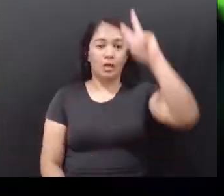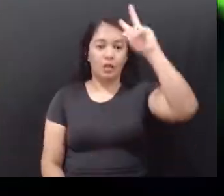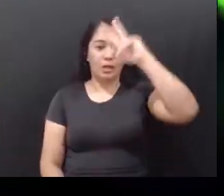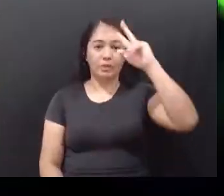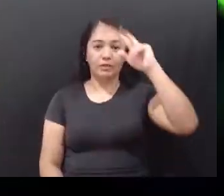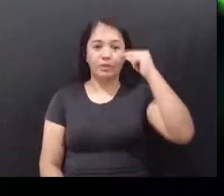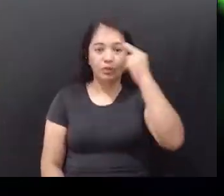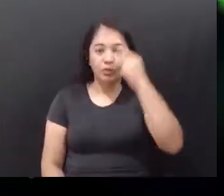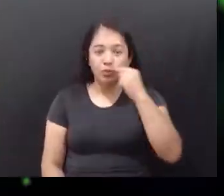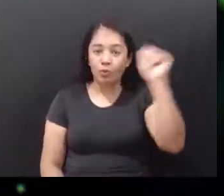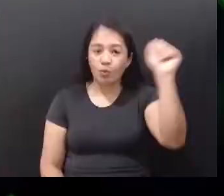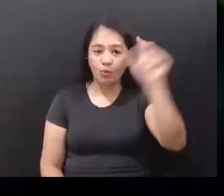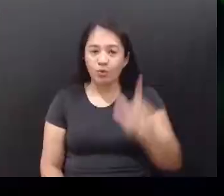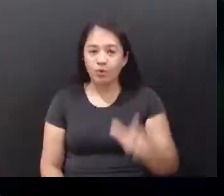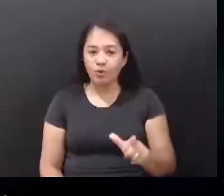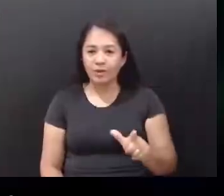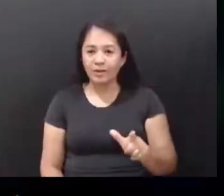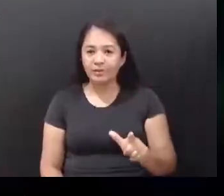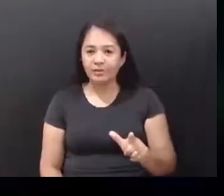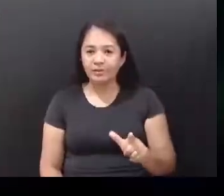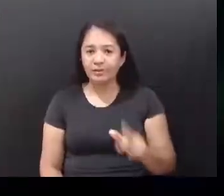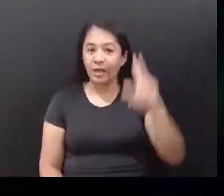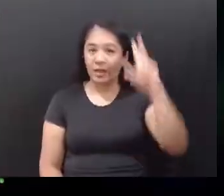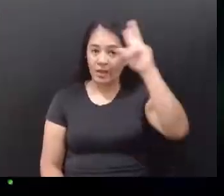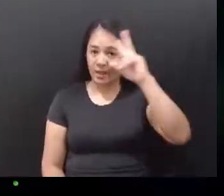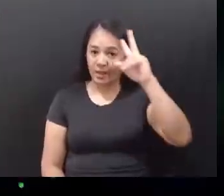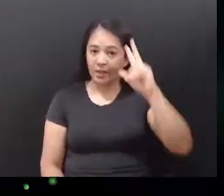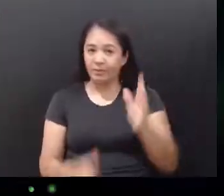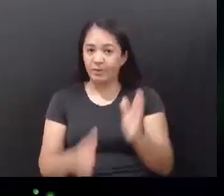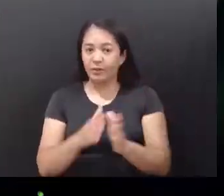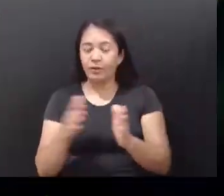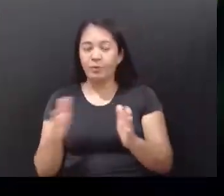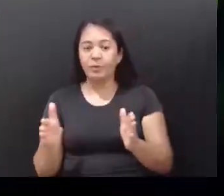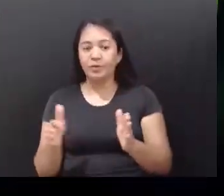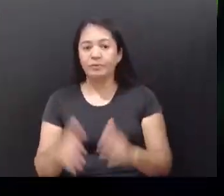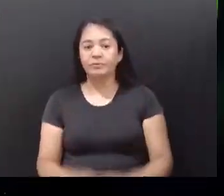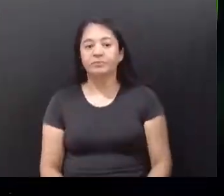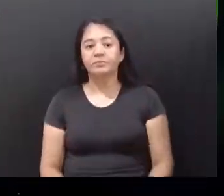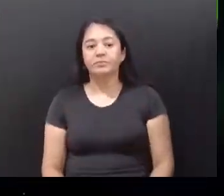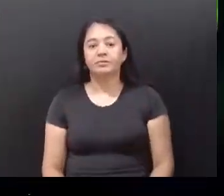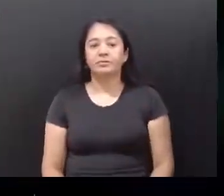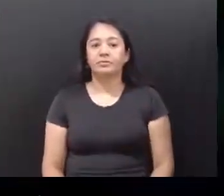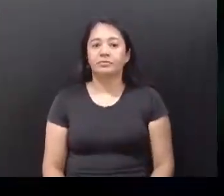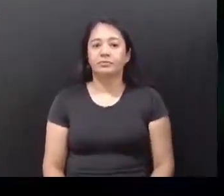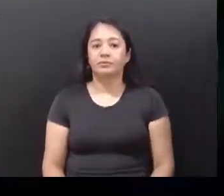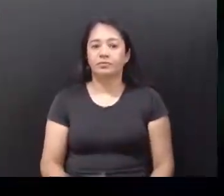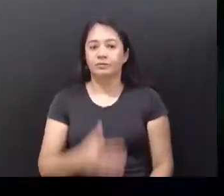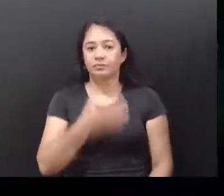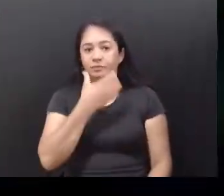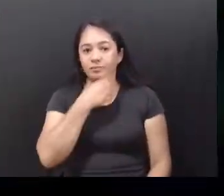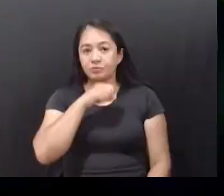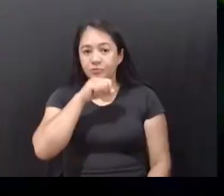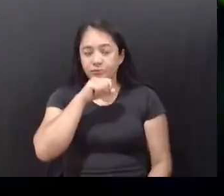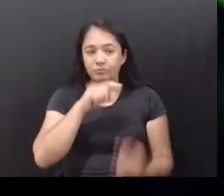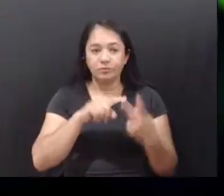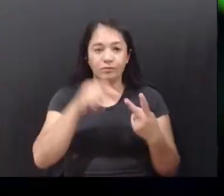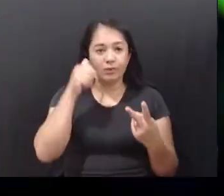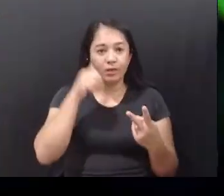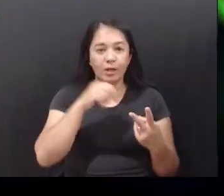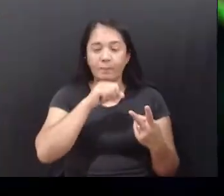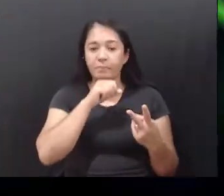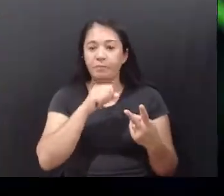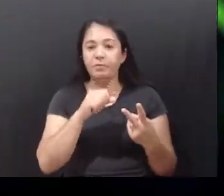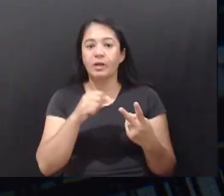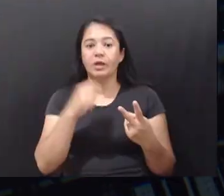manifesta? É a história do olho azul, azão azinho, né? Lembrando aí da época do colegial. Quer dizer, os pais não têm